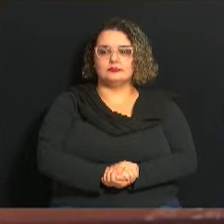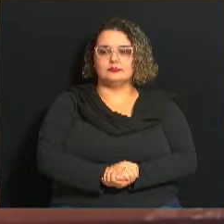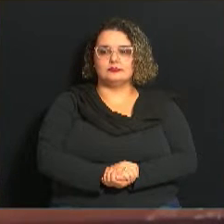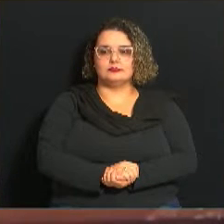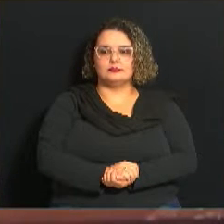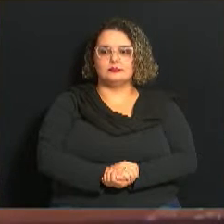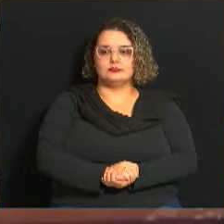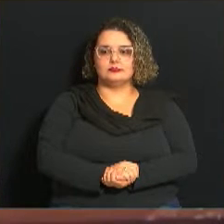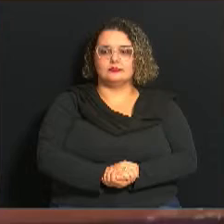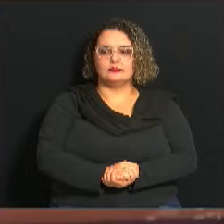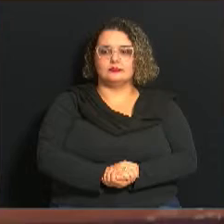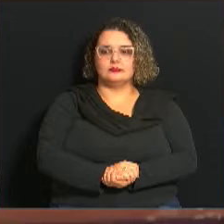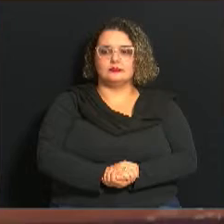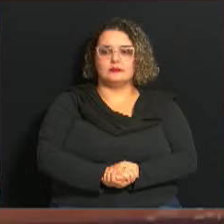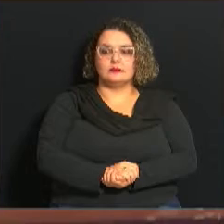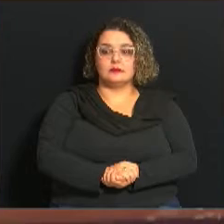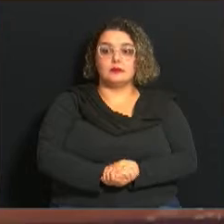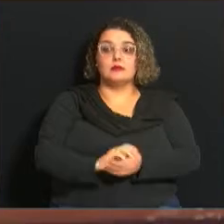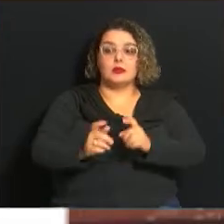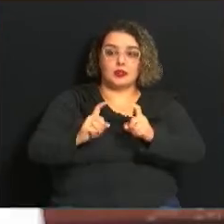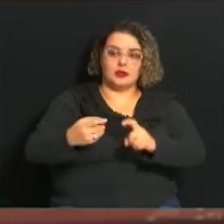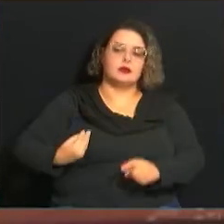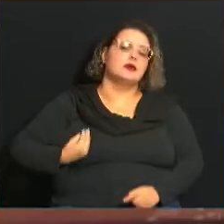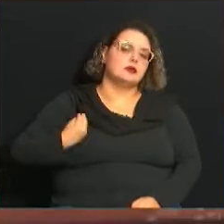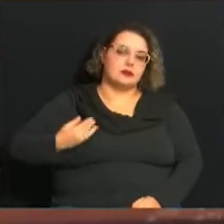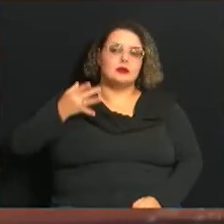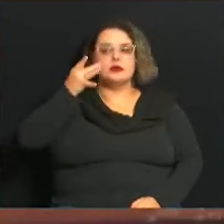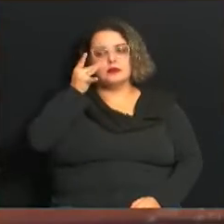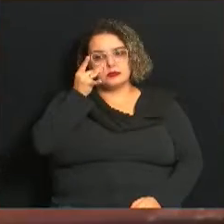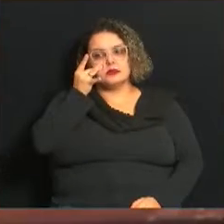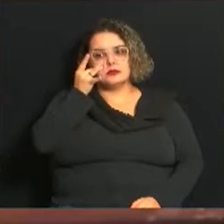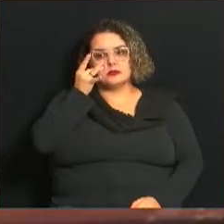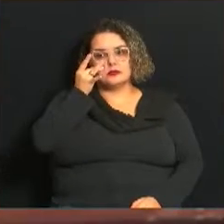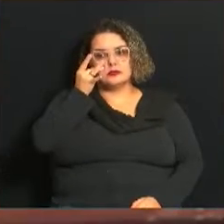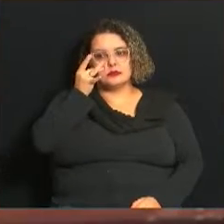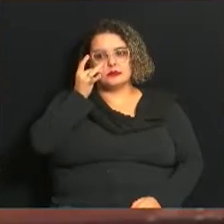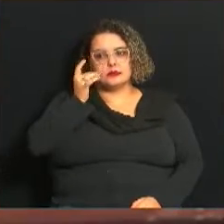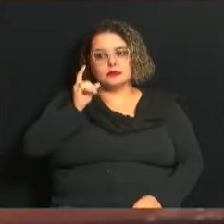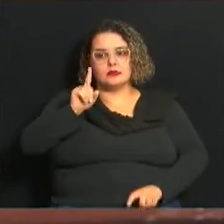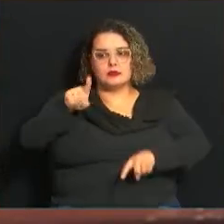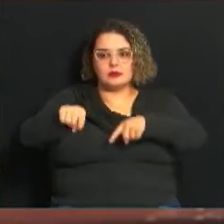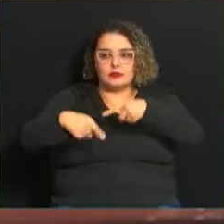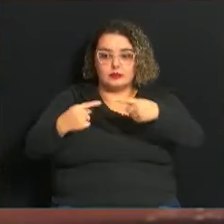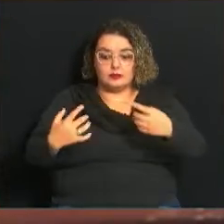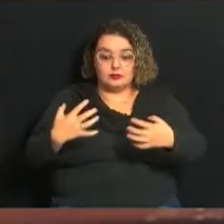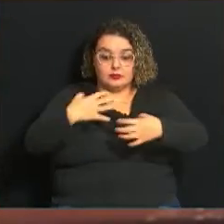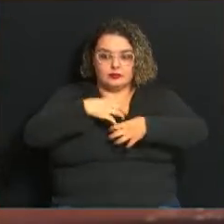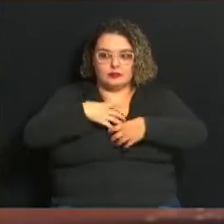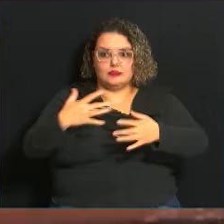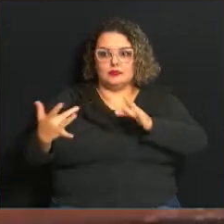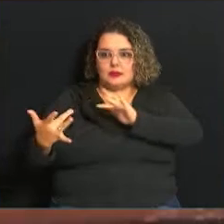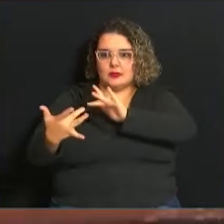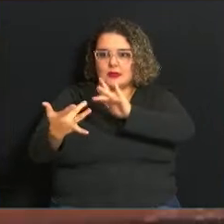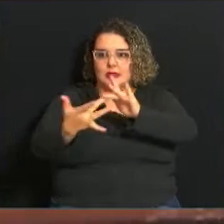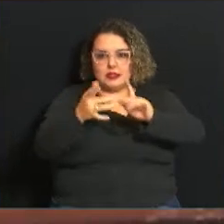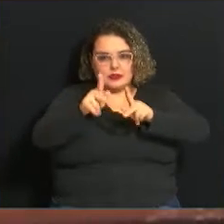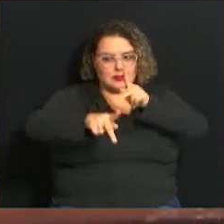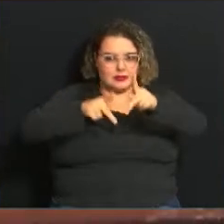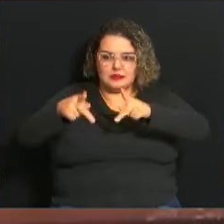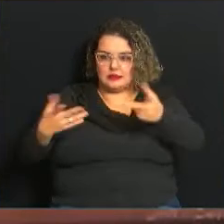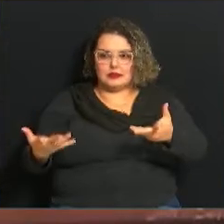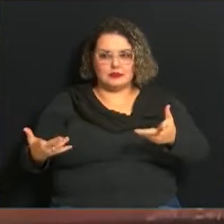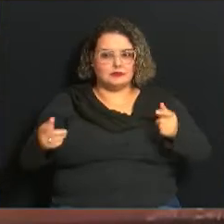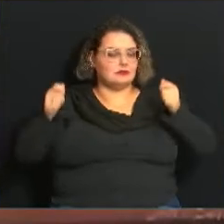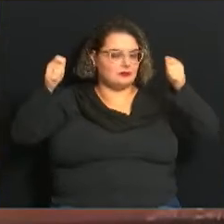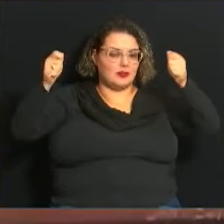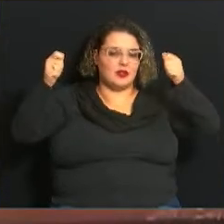O fato de ser reunião presencial, ela tem um outro clima, né? Esse contato com o público, ouvir até